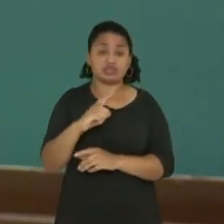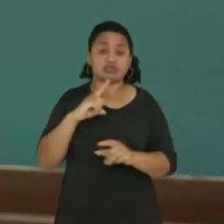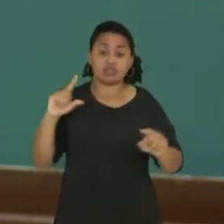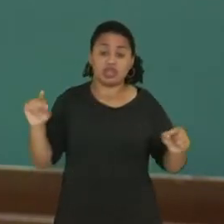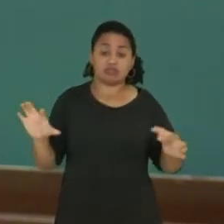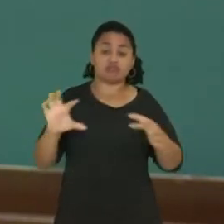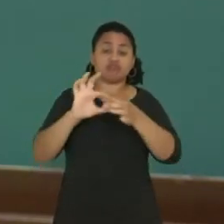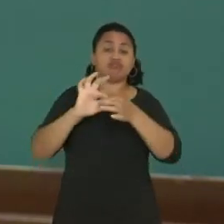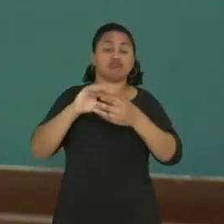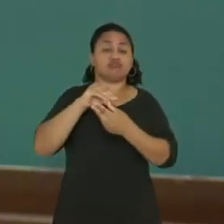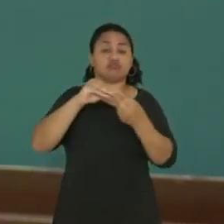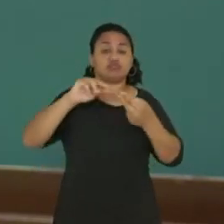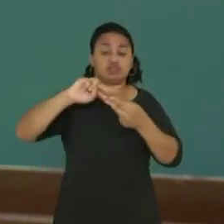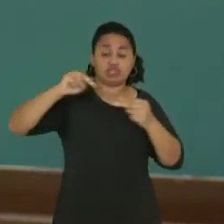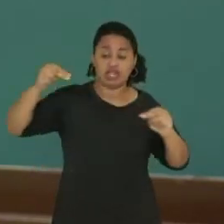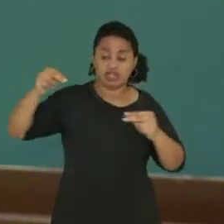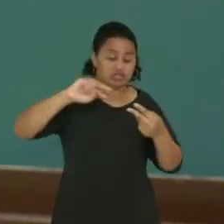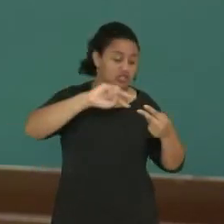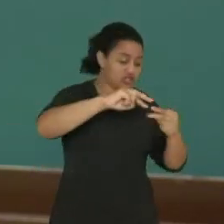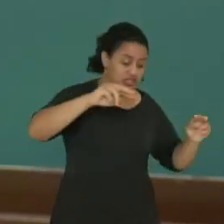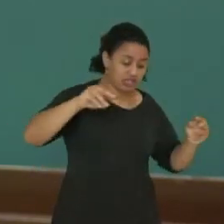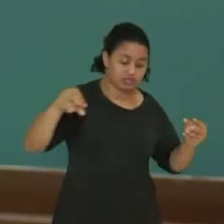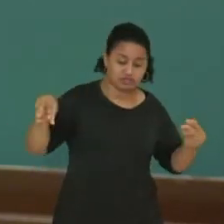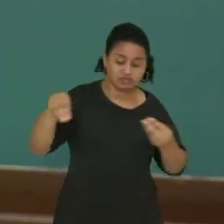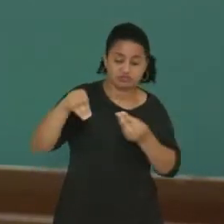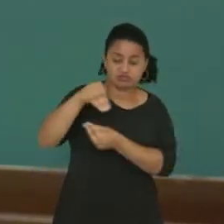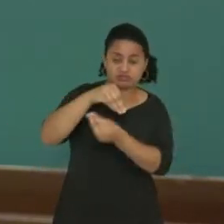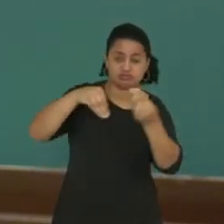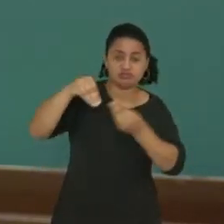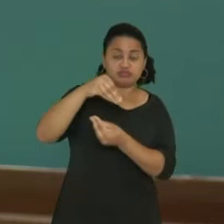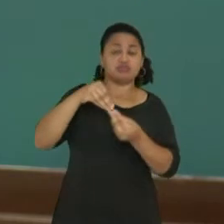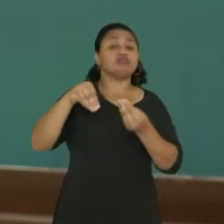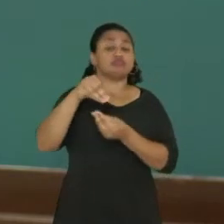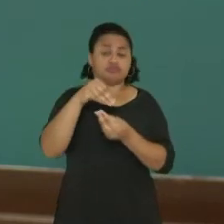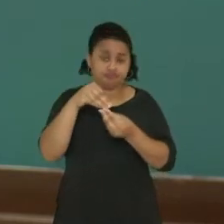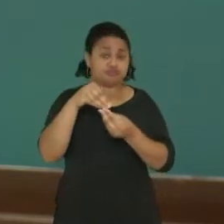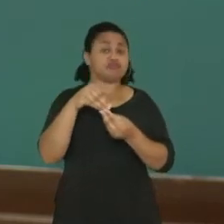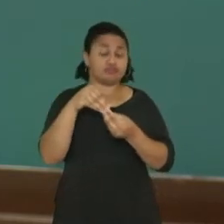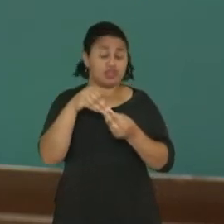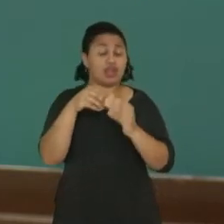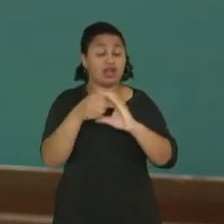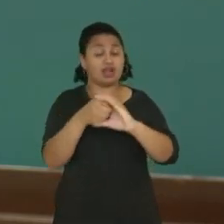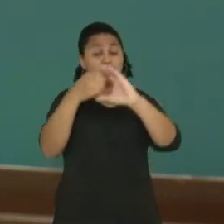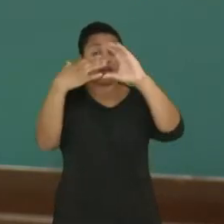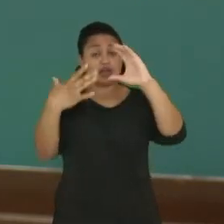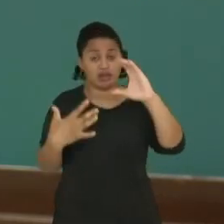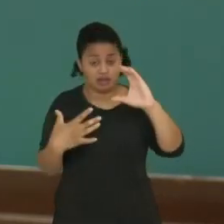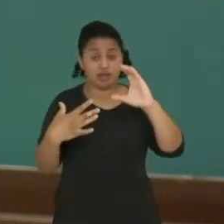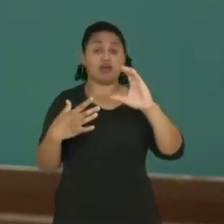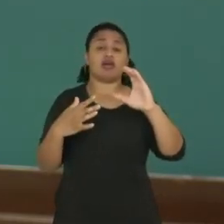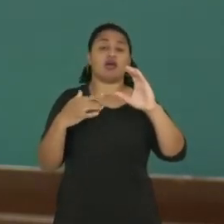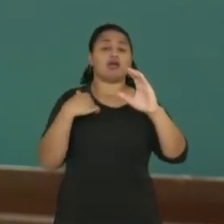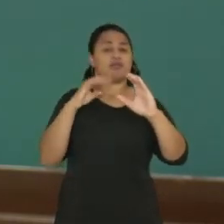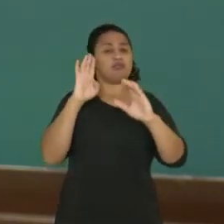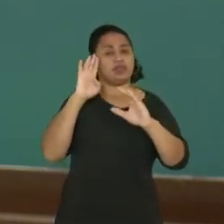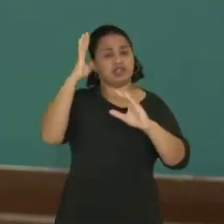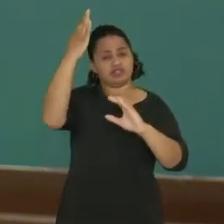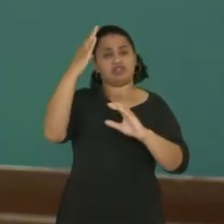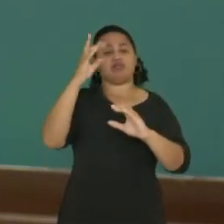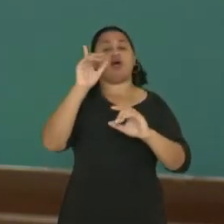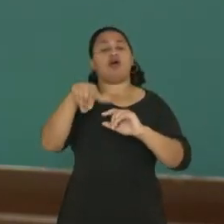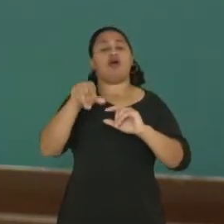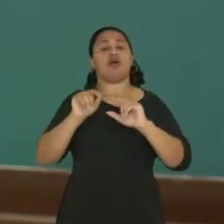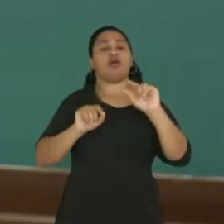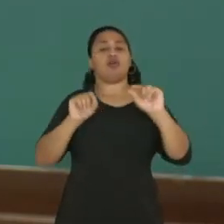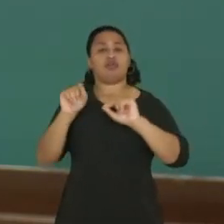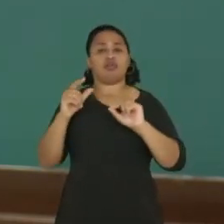cruzamento genético. Então, vai cruzar essas informações. E aquelas características dominantes são as características